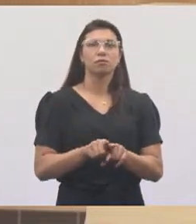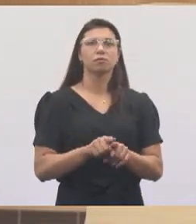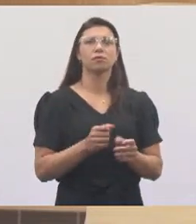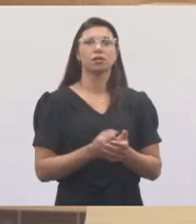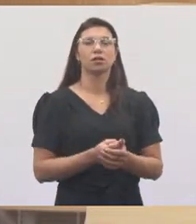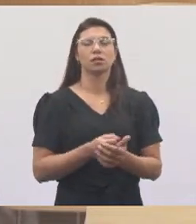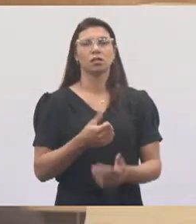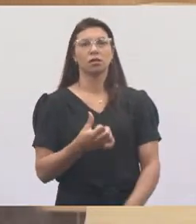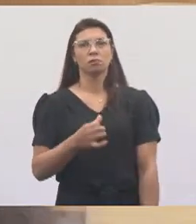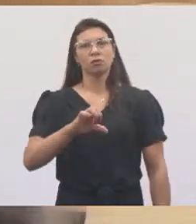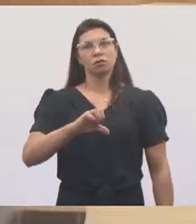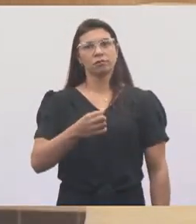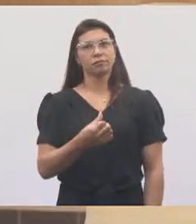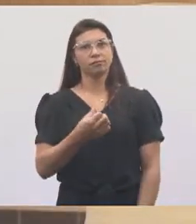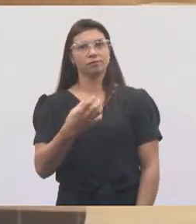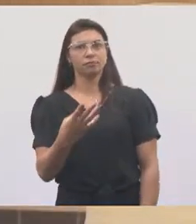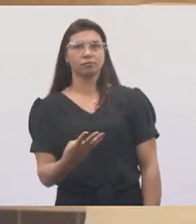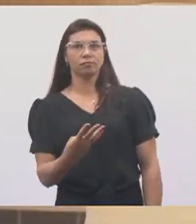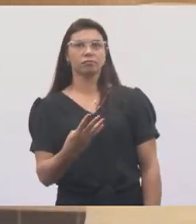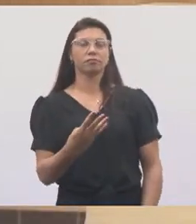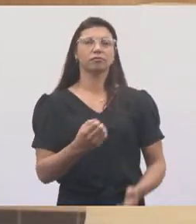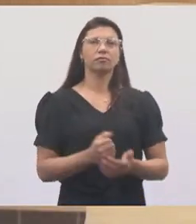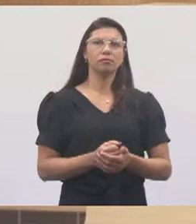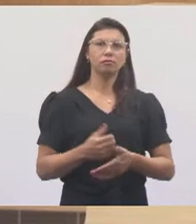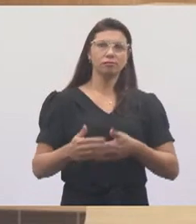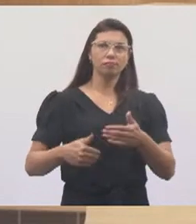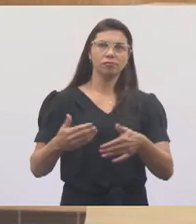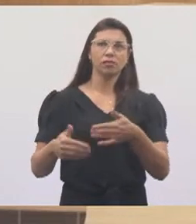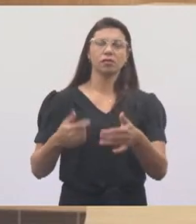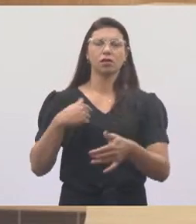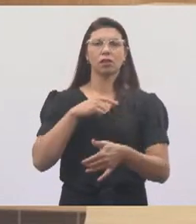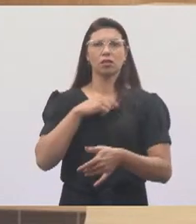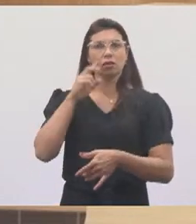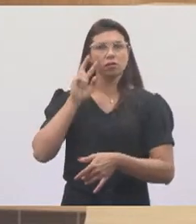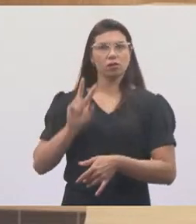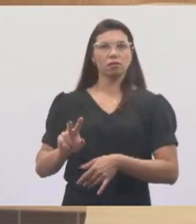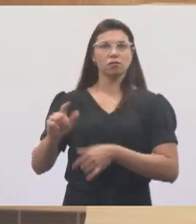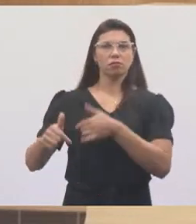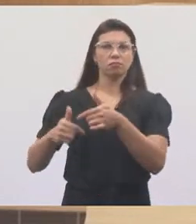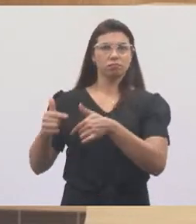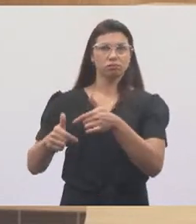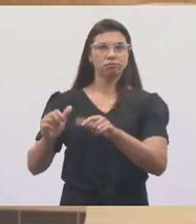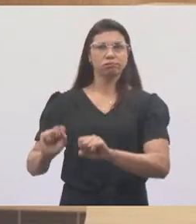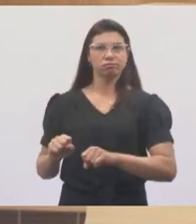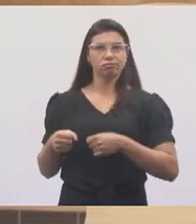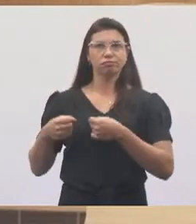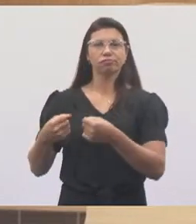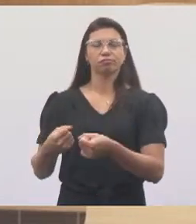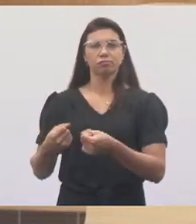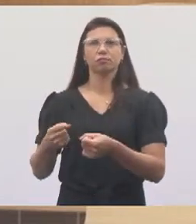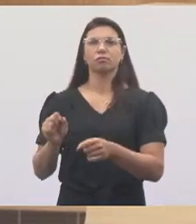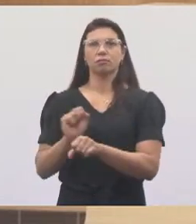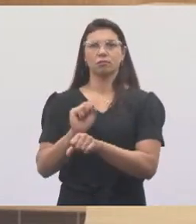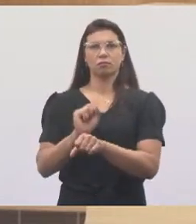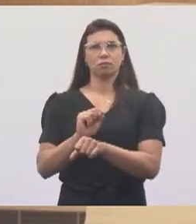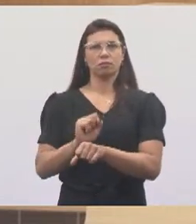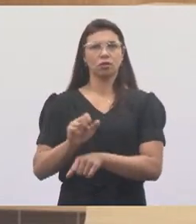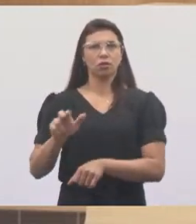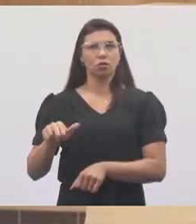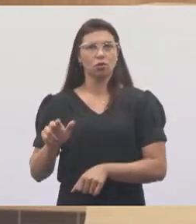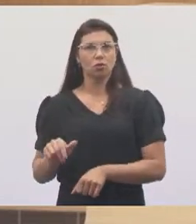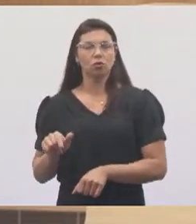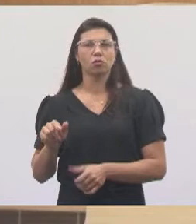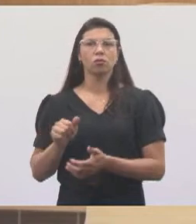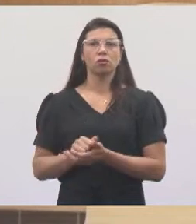comarca em 1994 e, desde então, pudemos vê-lo trabalhando com afinco, sem descanso, discretamente,